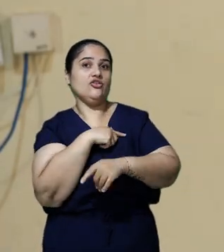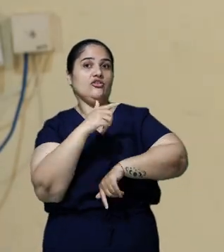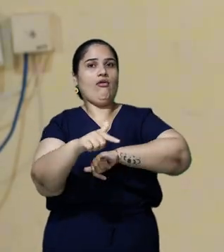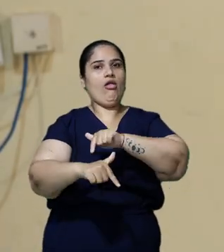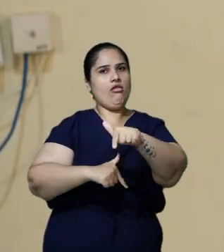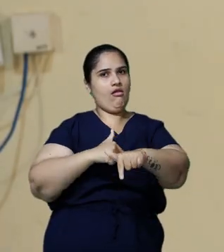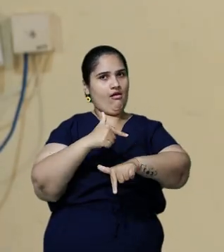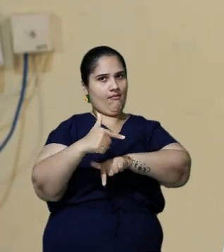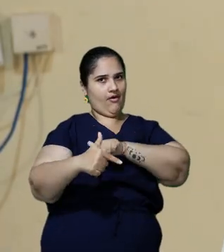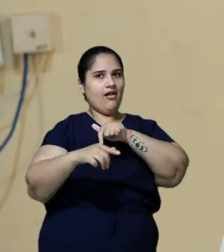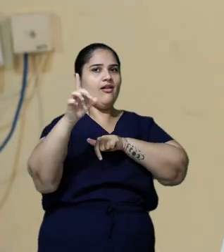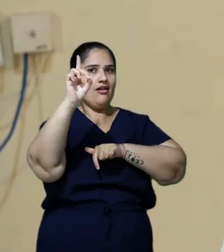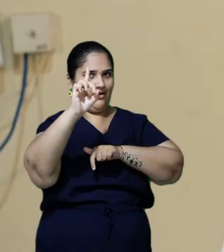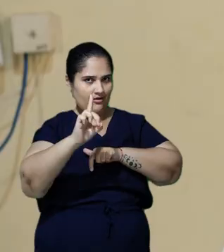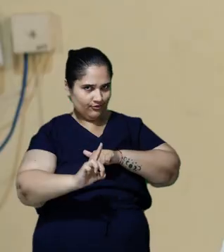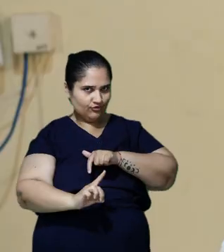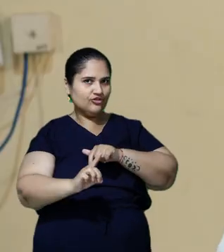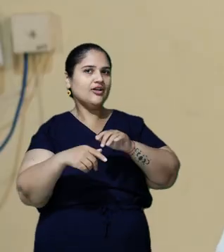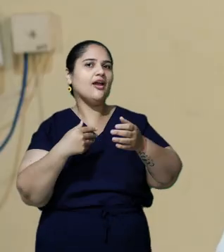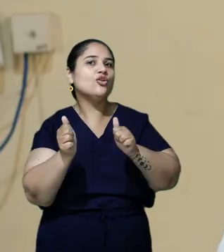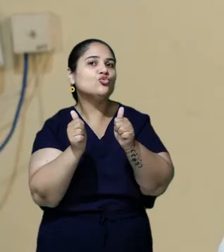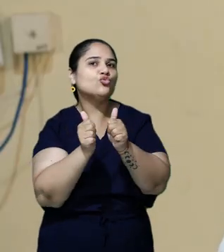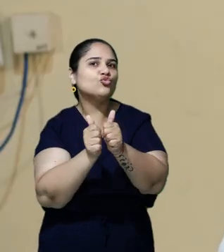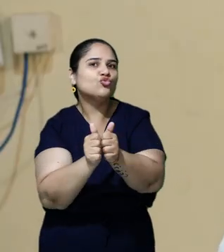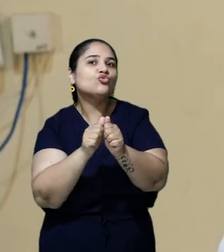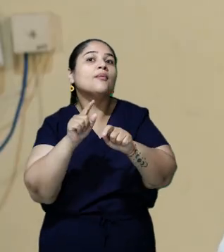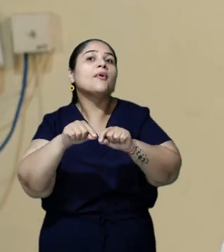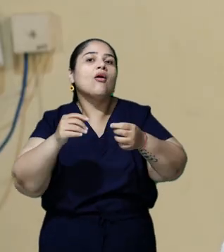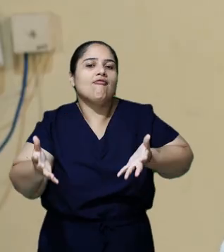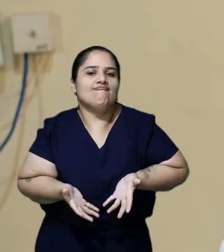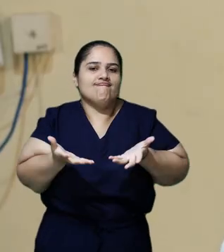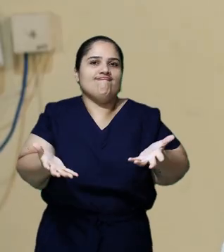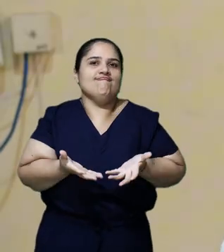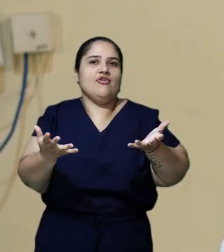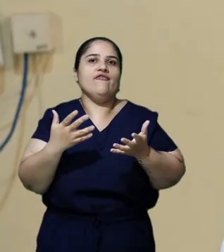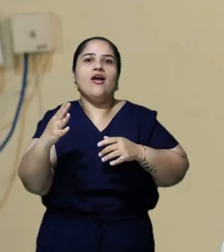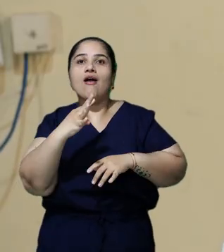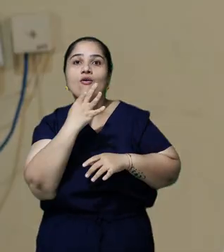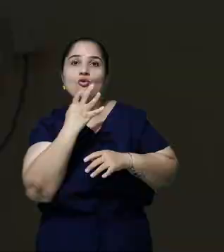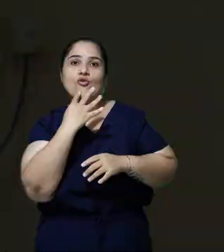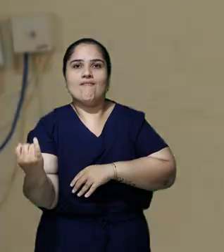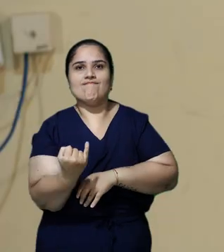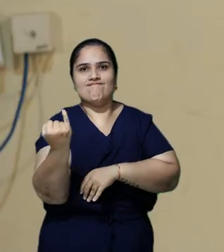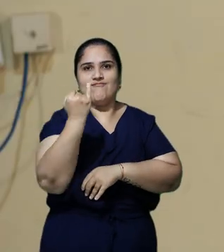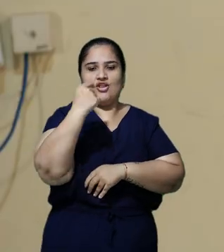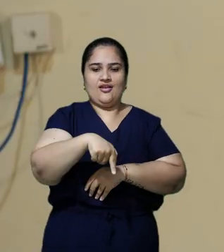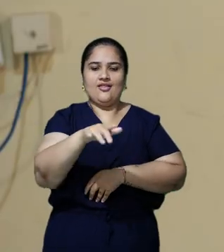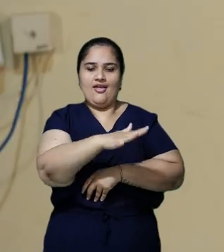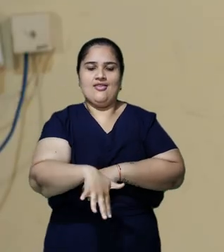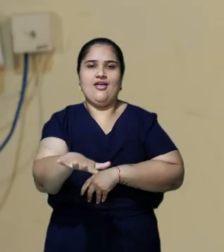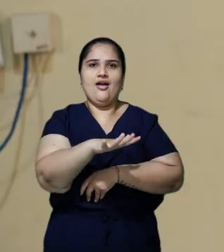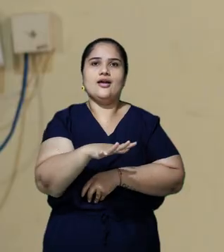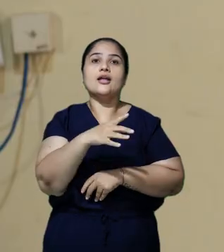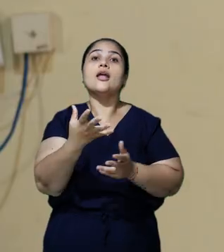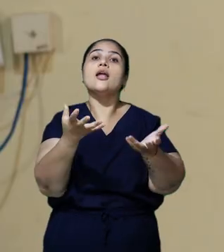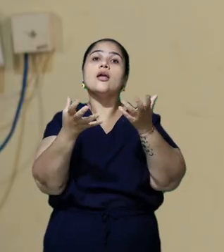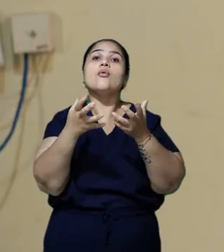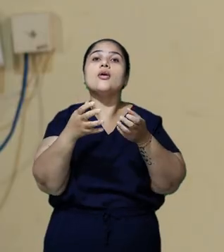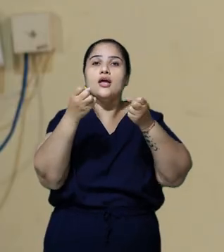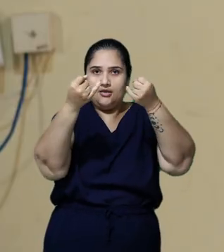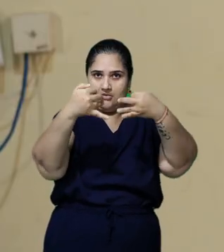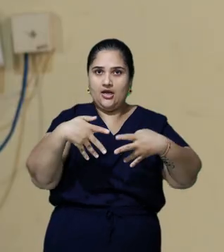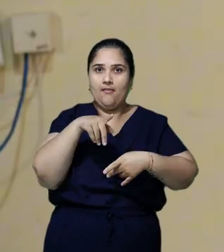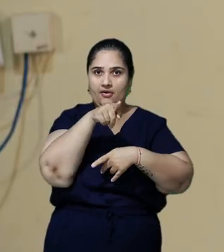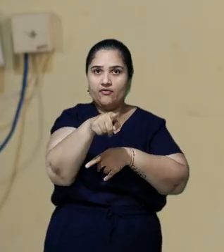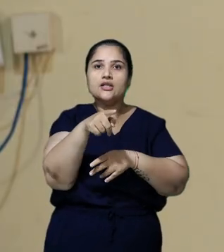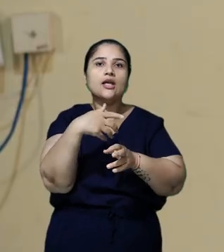juntos para promover o conhecimento importante nessa área. Eu quero dizer para você que vai ver esse